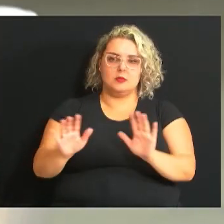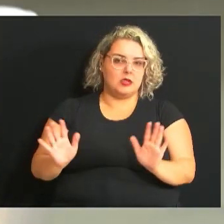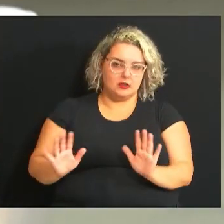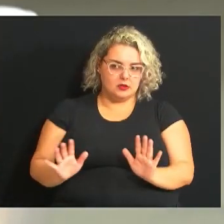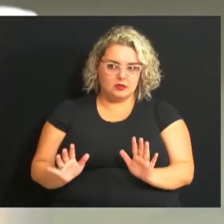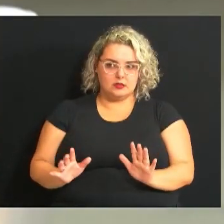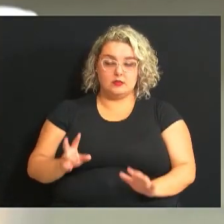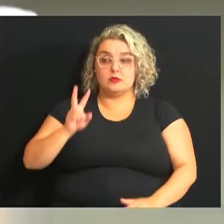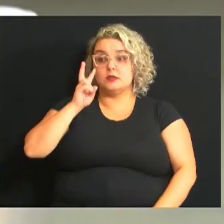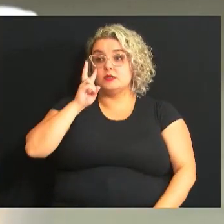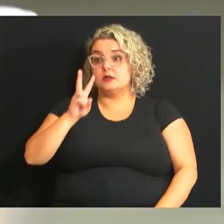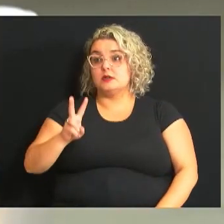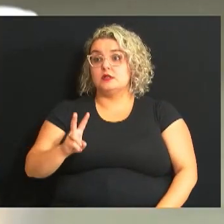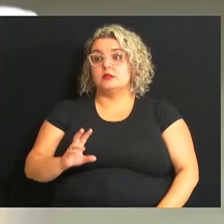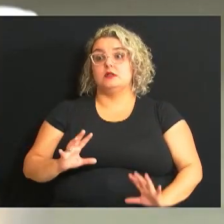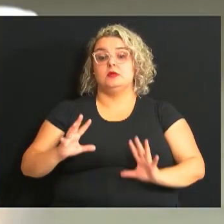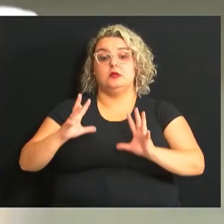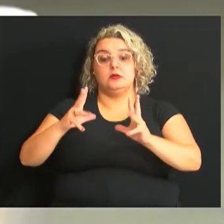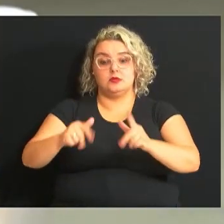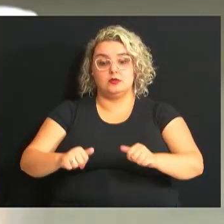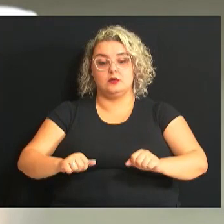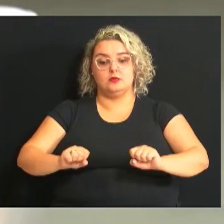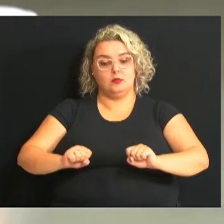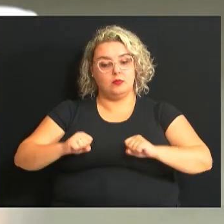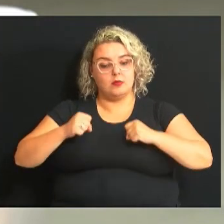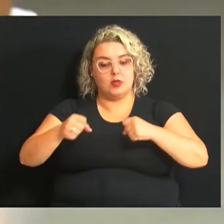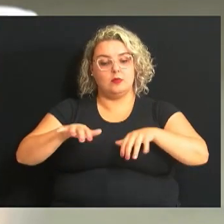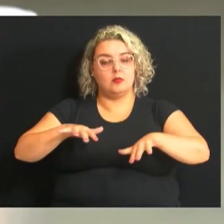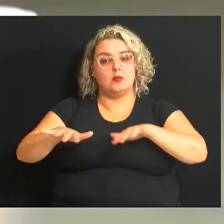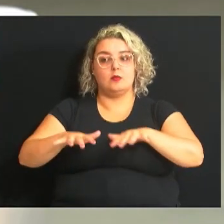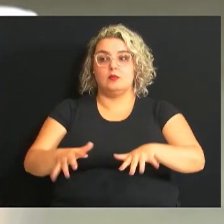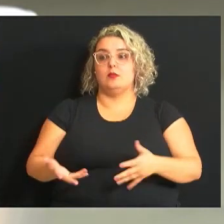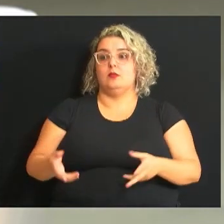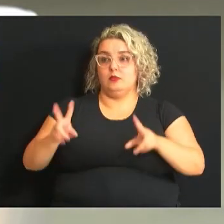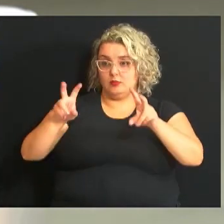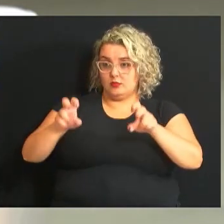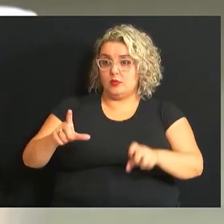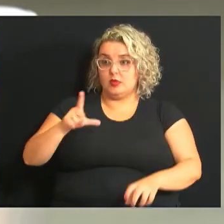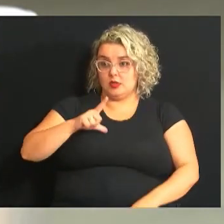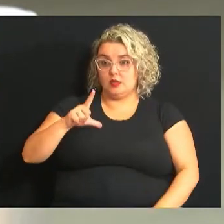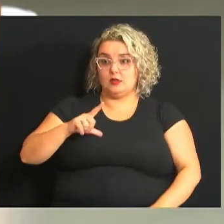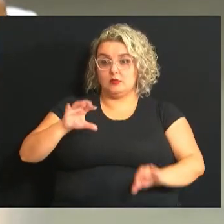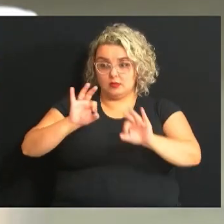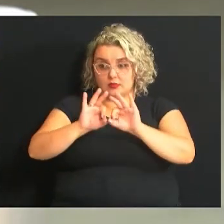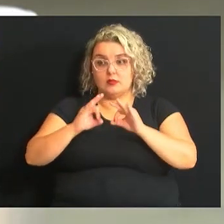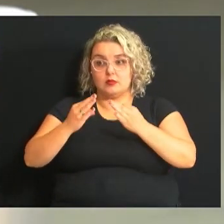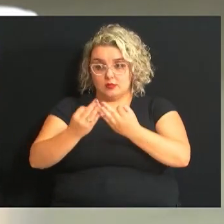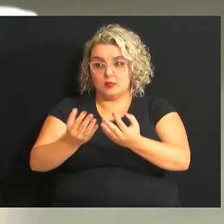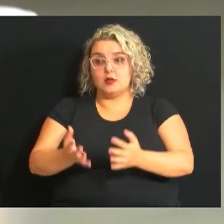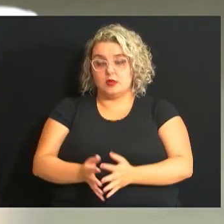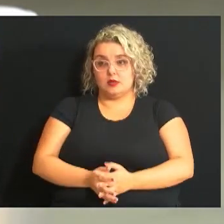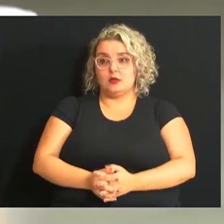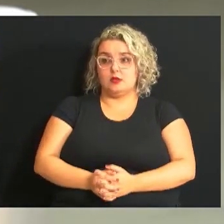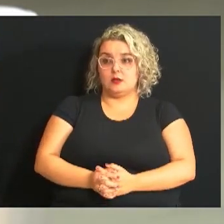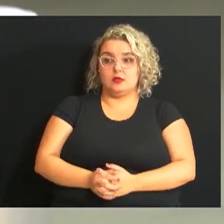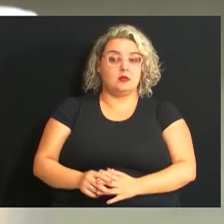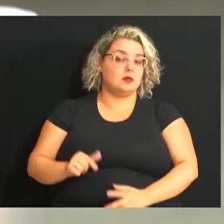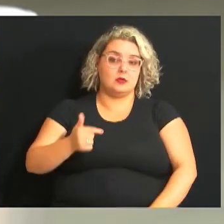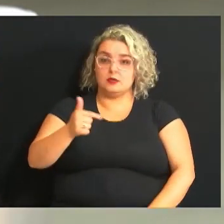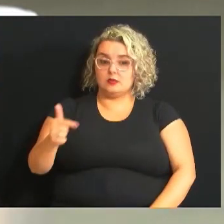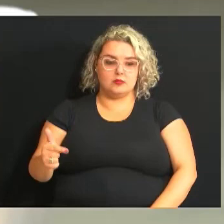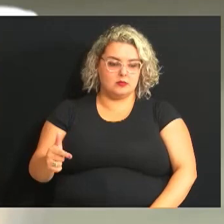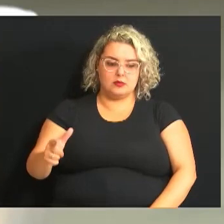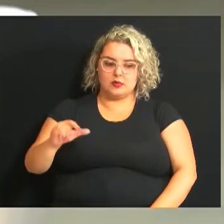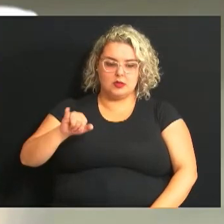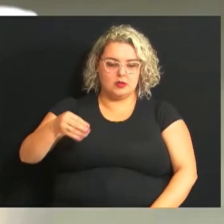tem toda uma luta, um movimento, uma causa. Tem parentes ainda que não têm essa oportunidade que eu tive. Então,